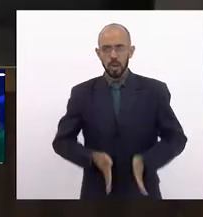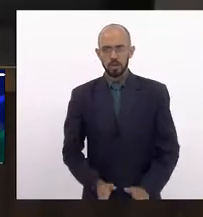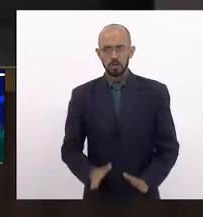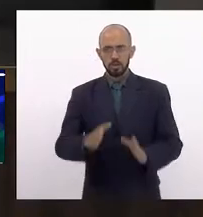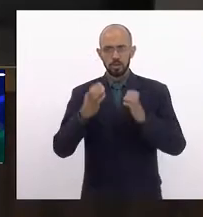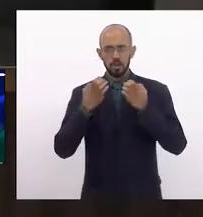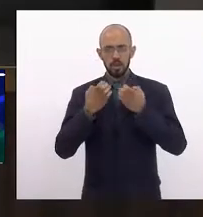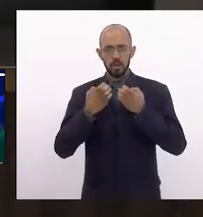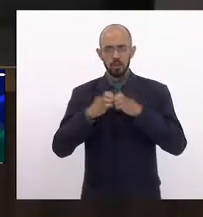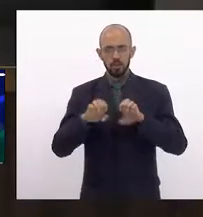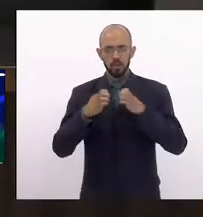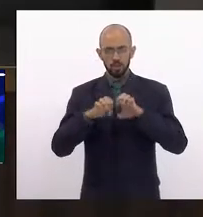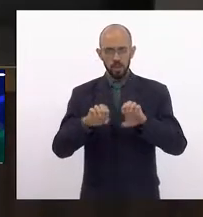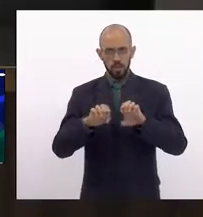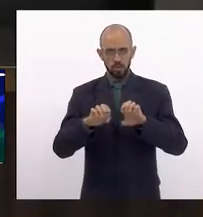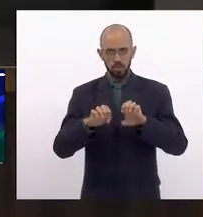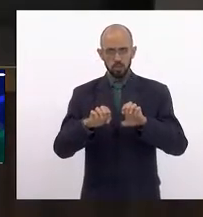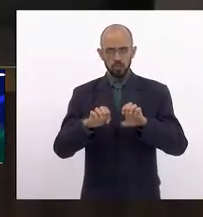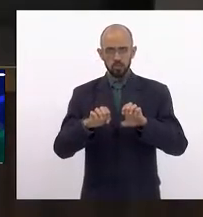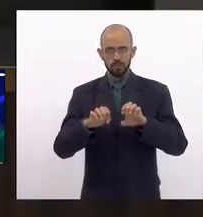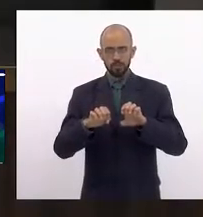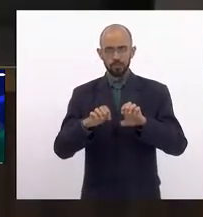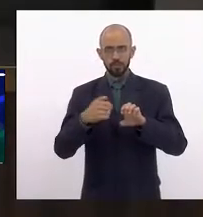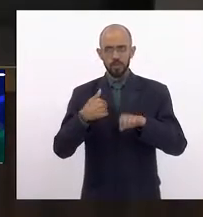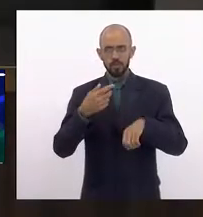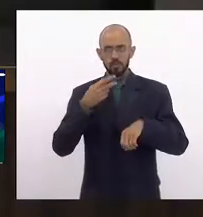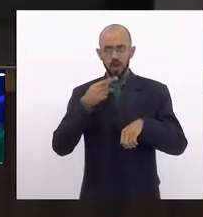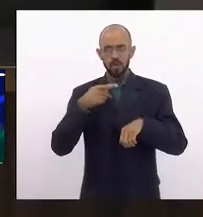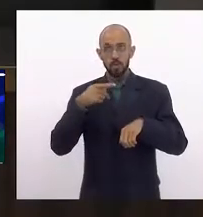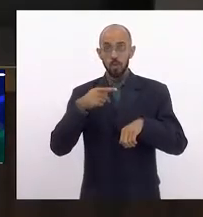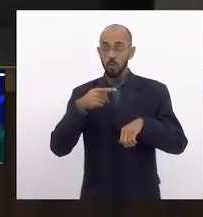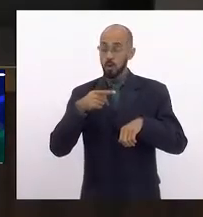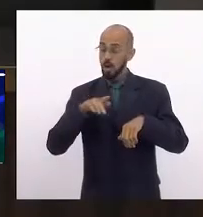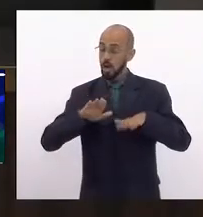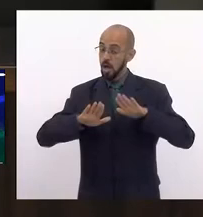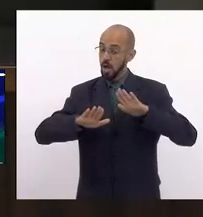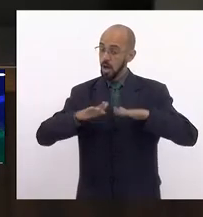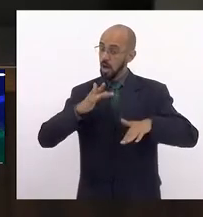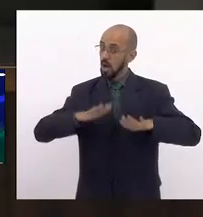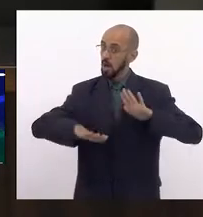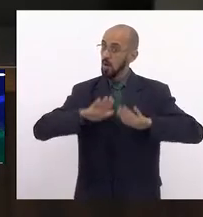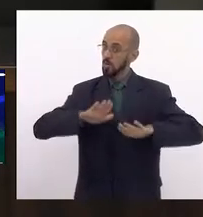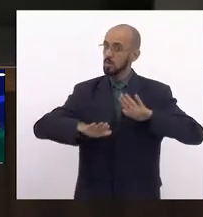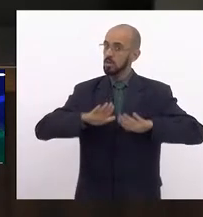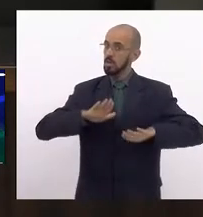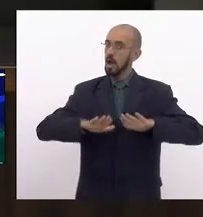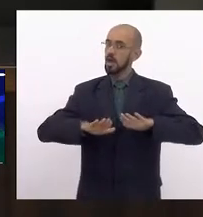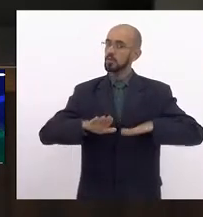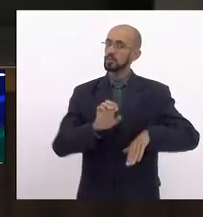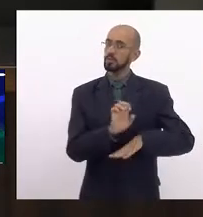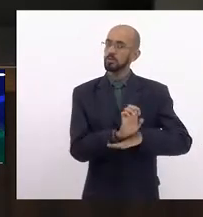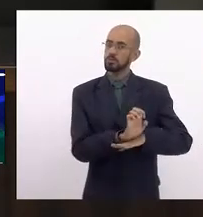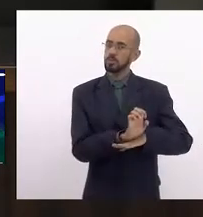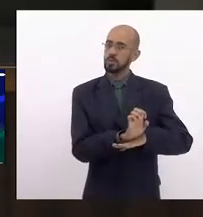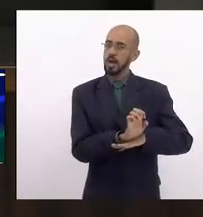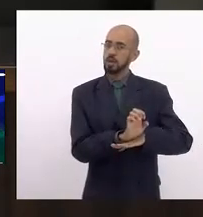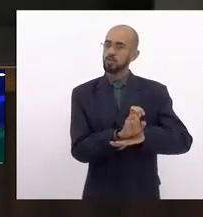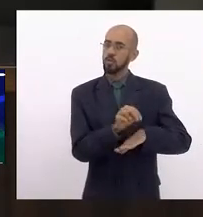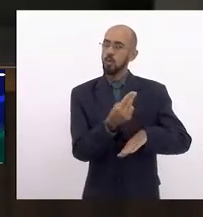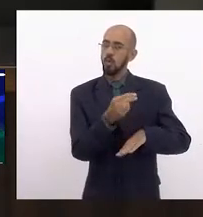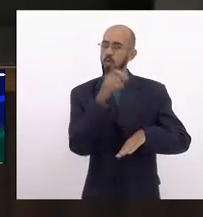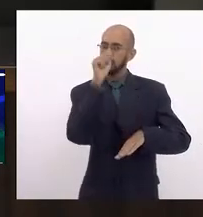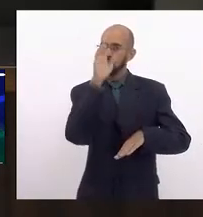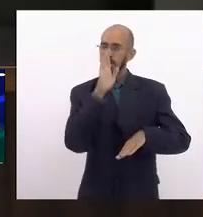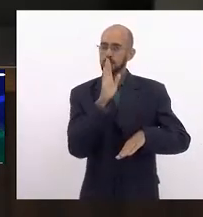Eu costumo dizer que ai dos Estados aí do Brasil se não fosse a instituição